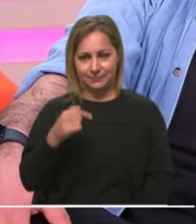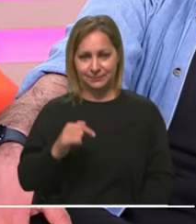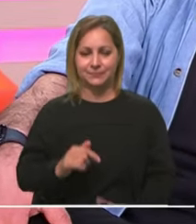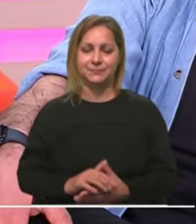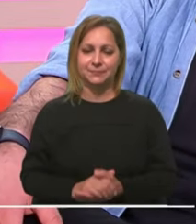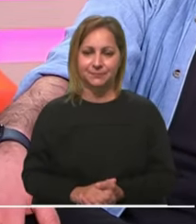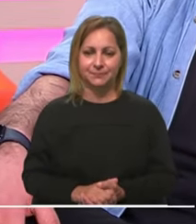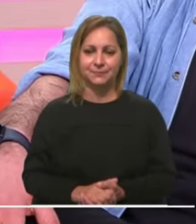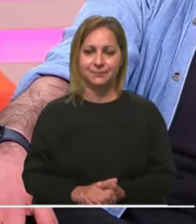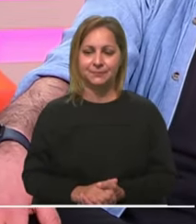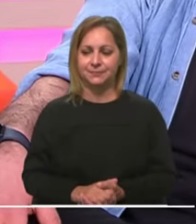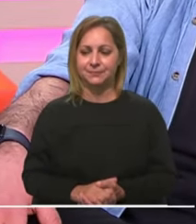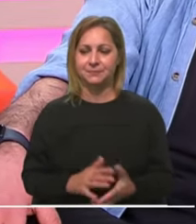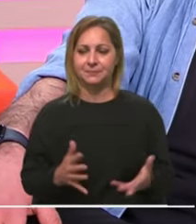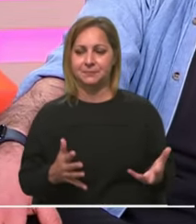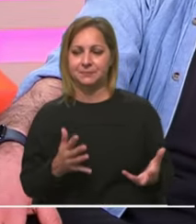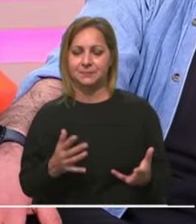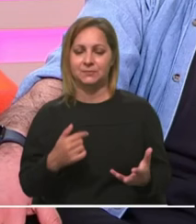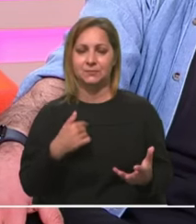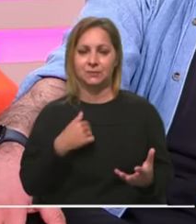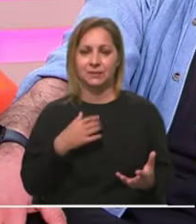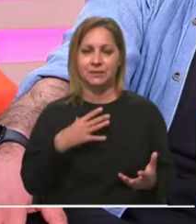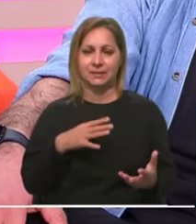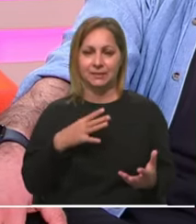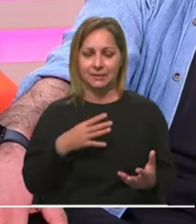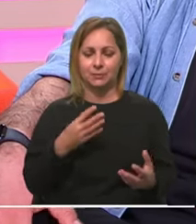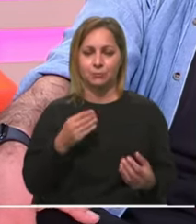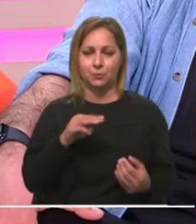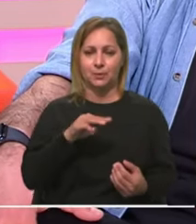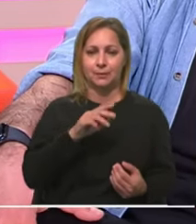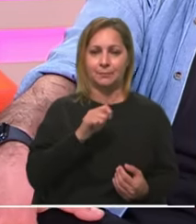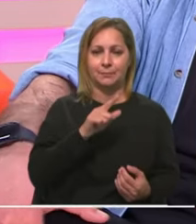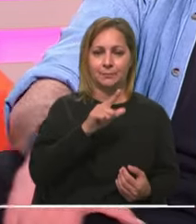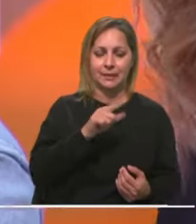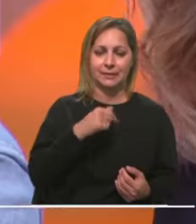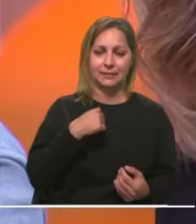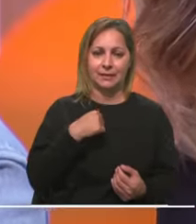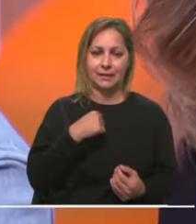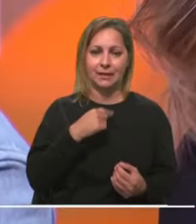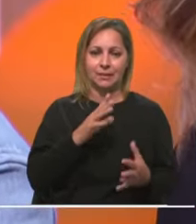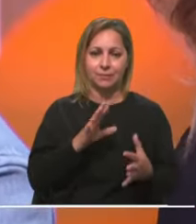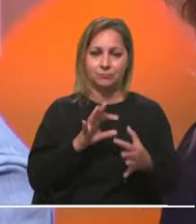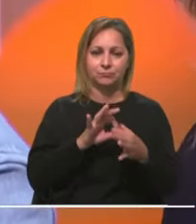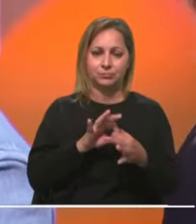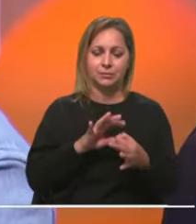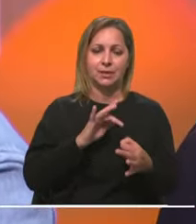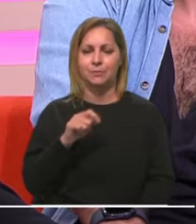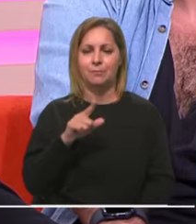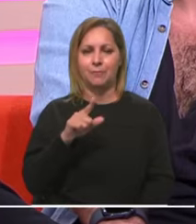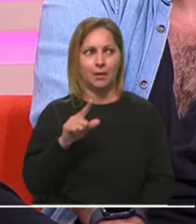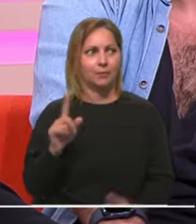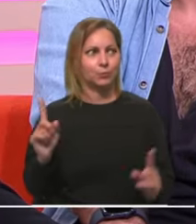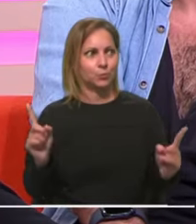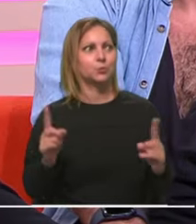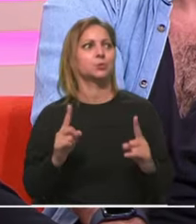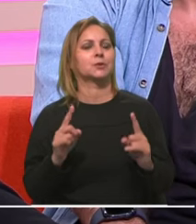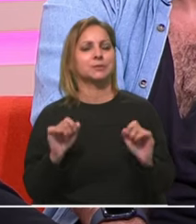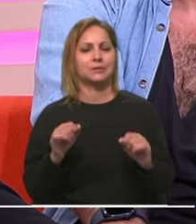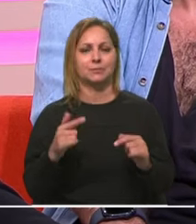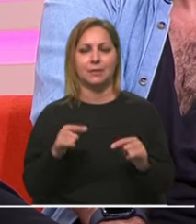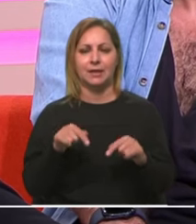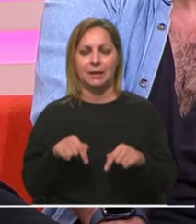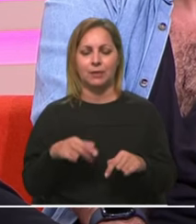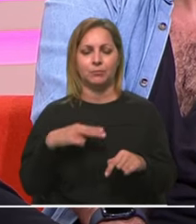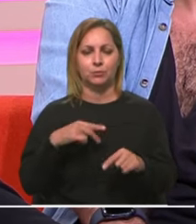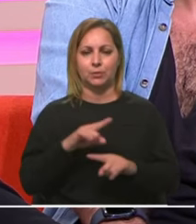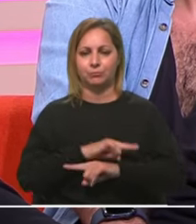história há uma história nós queremos muito que fosse mel mel é um acrónimo de amor Ines Elder só que Mel não era permitido em